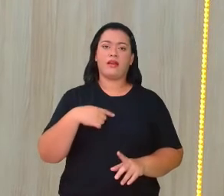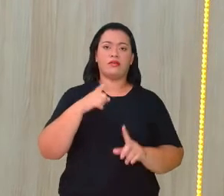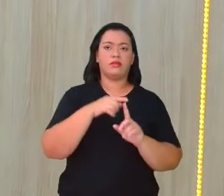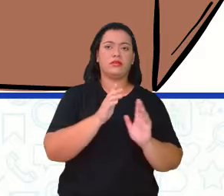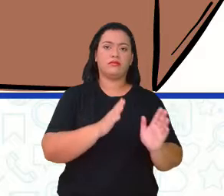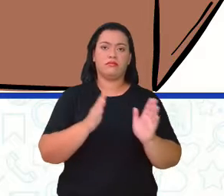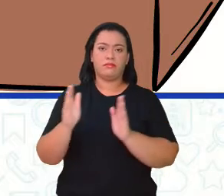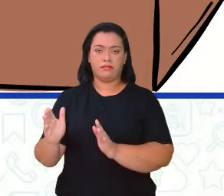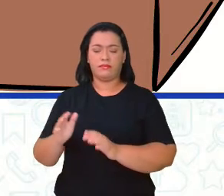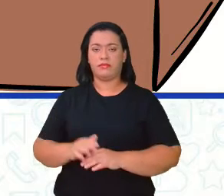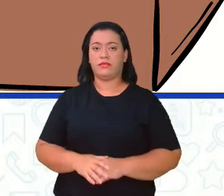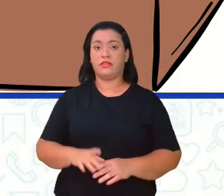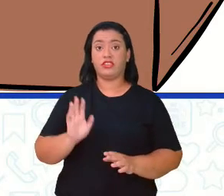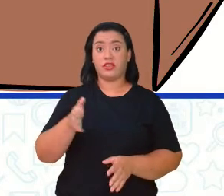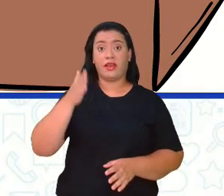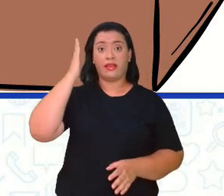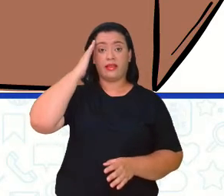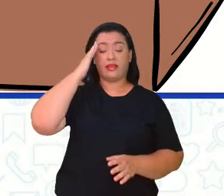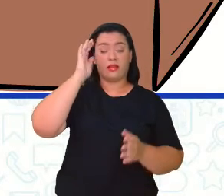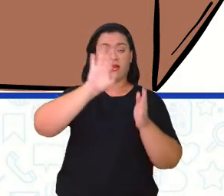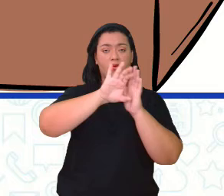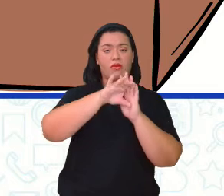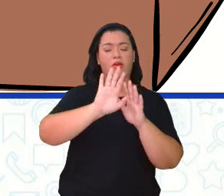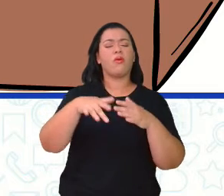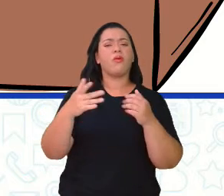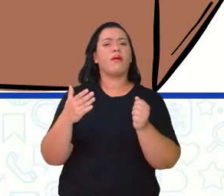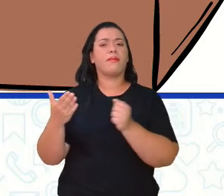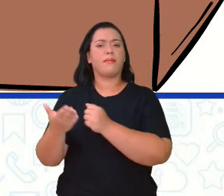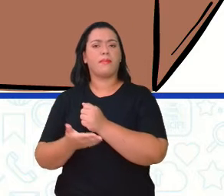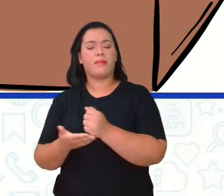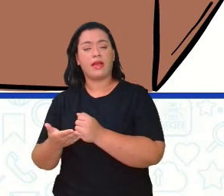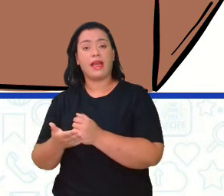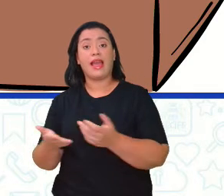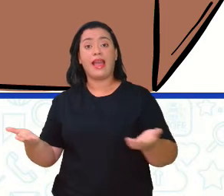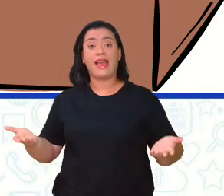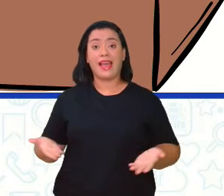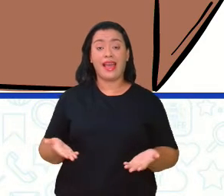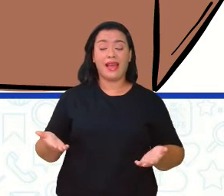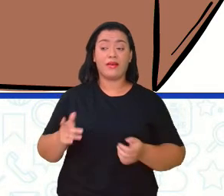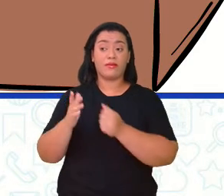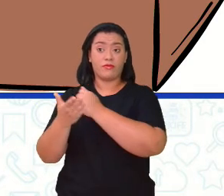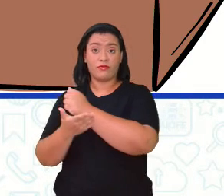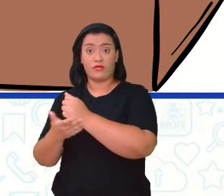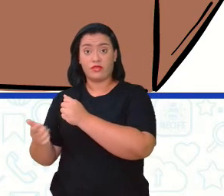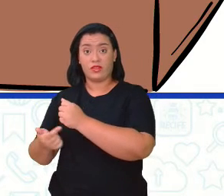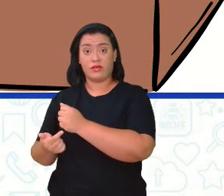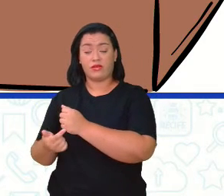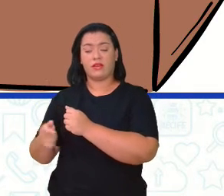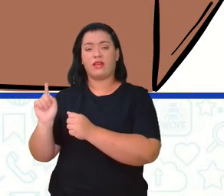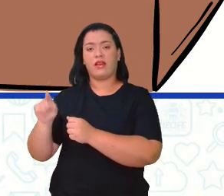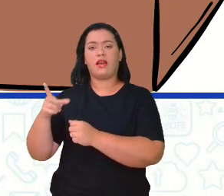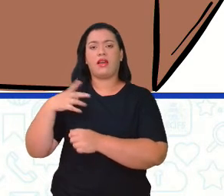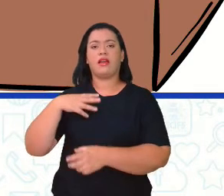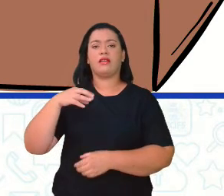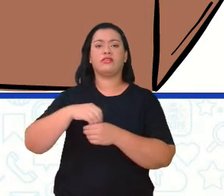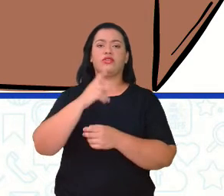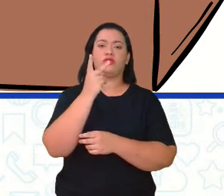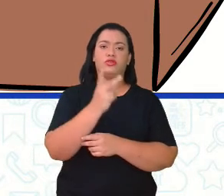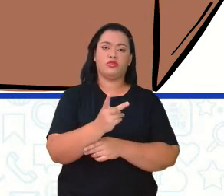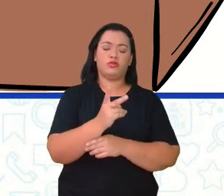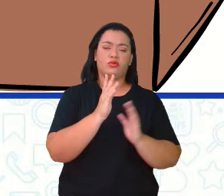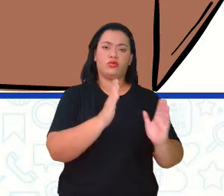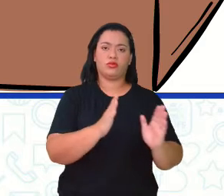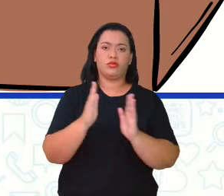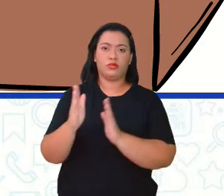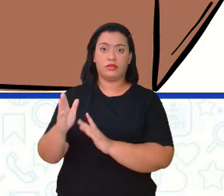classificações. A gente entendeu o conceito, quais são os fundamentos básicos, e esses fundamentos básicos estão dentro das duas